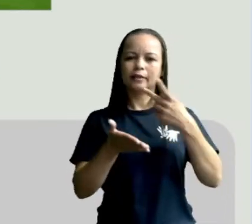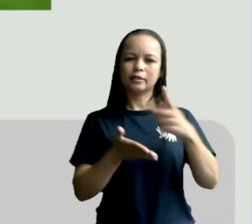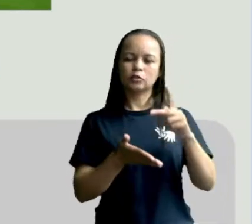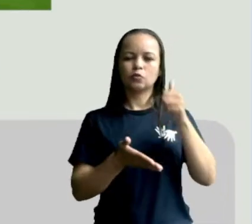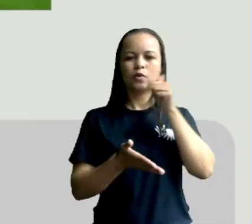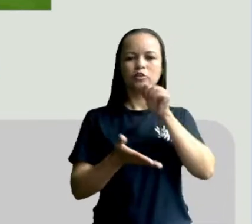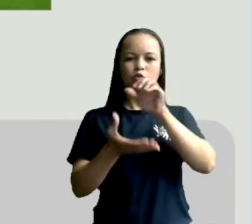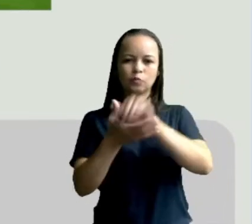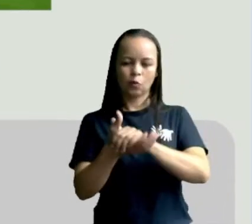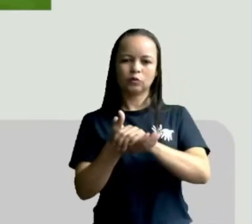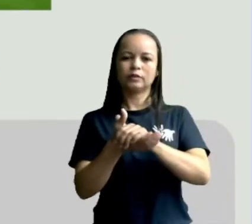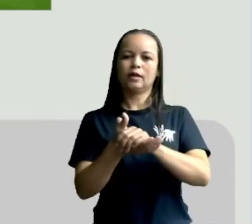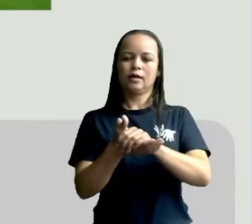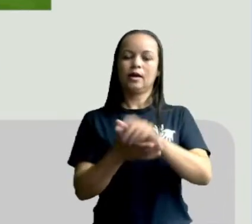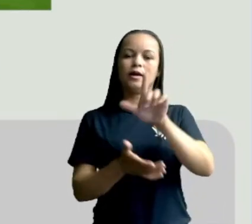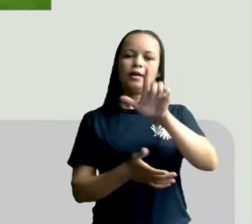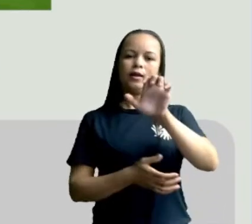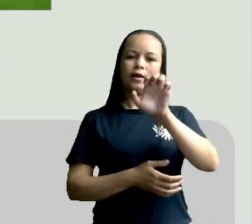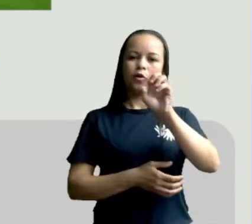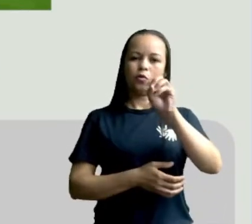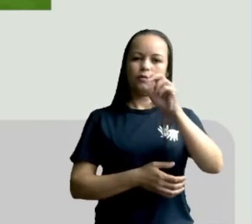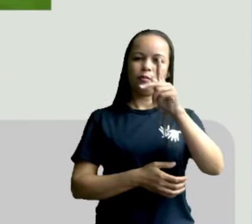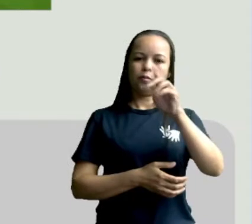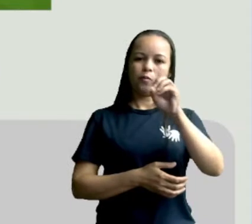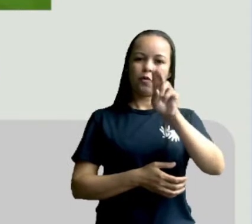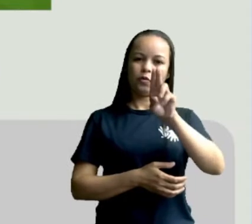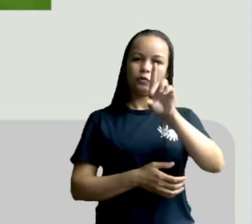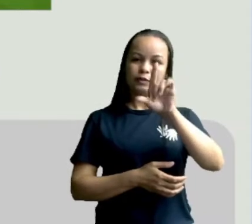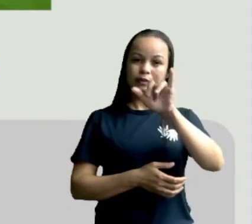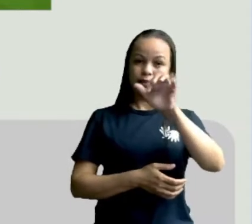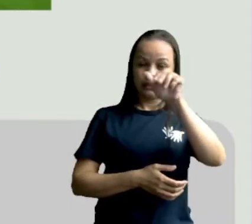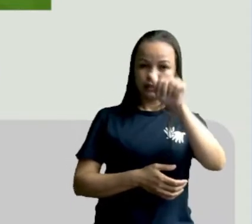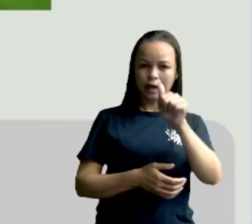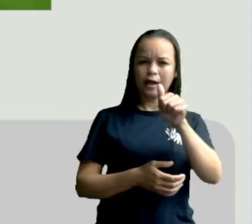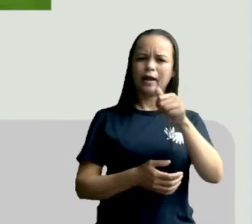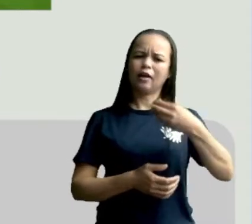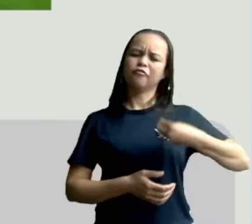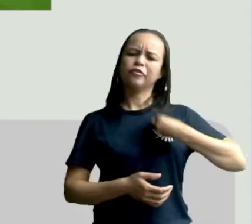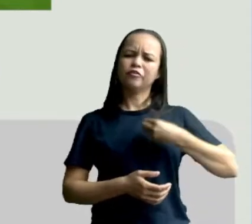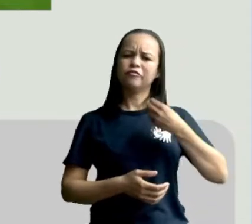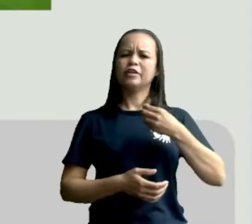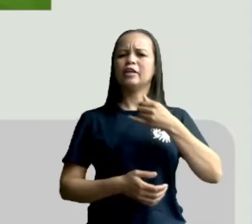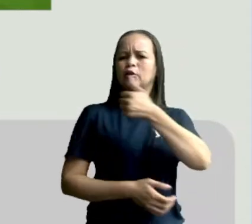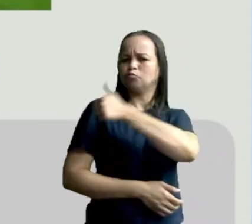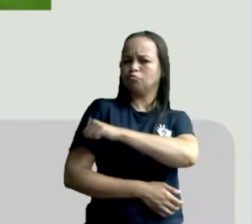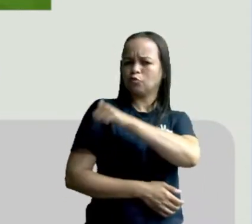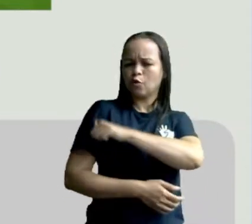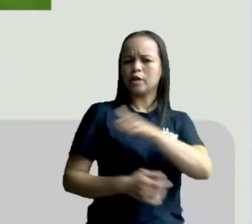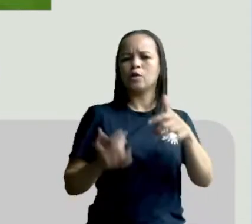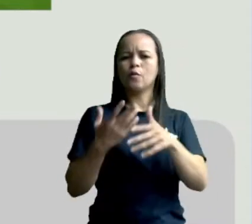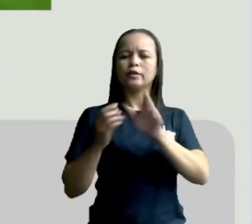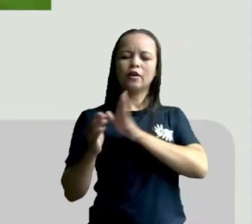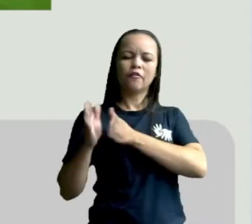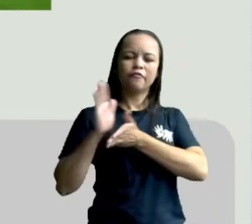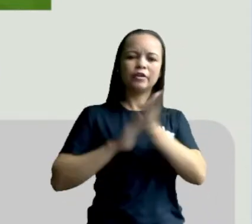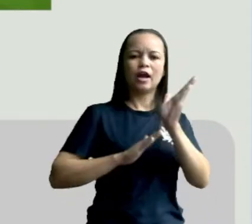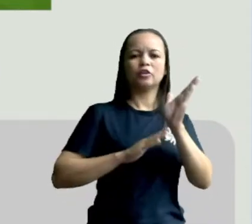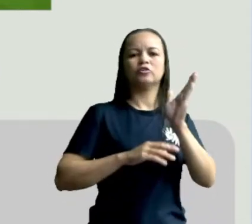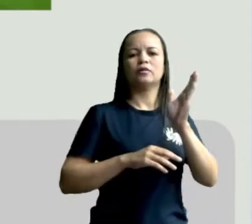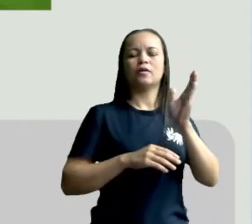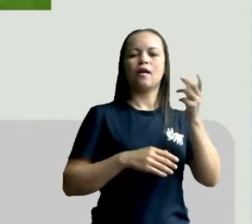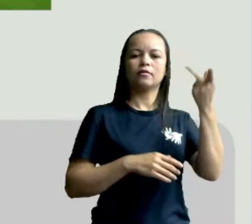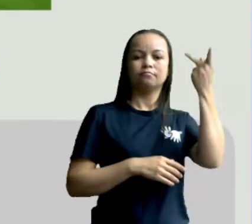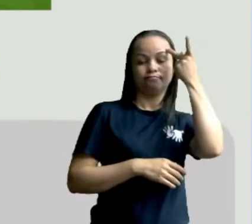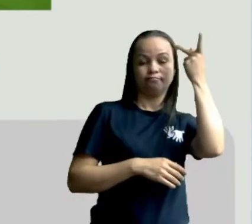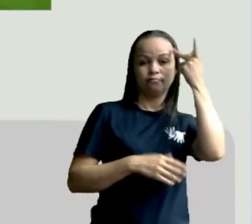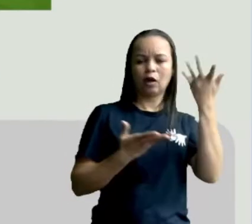Dom Pedro, eles moravam no Rio de Janeiro, certo? E ele tinha ido fazer uma viagem até São Paulo. E aí ela ficou sabendo,